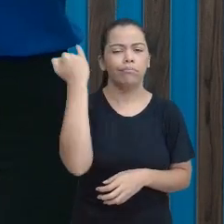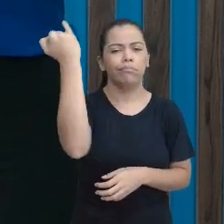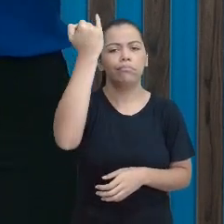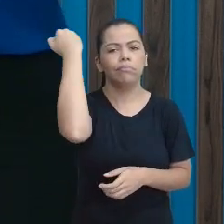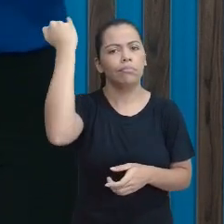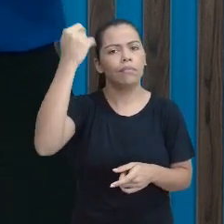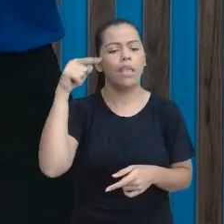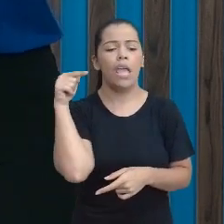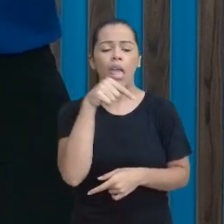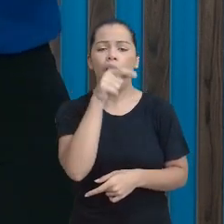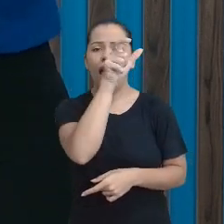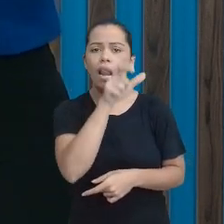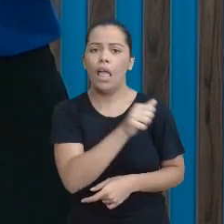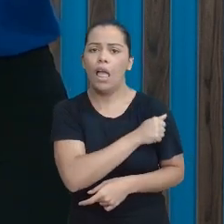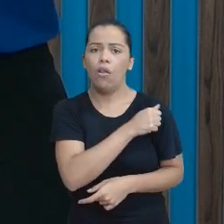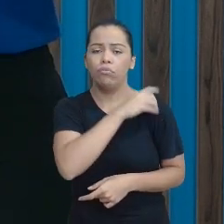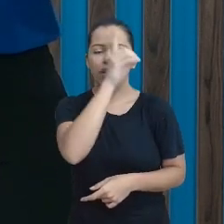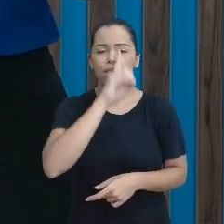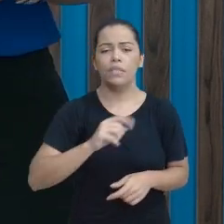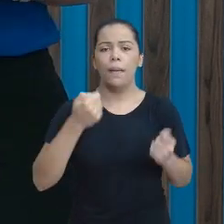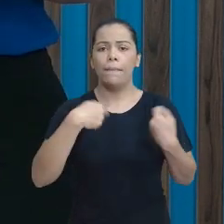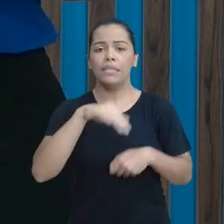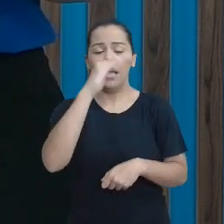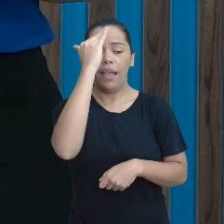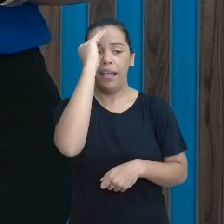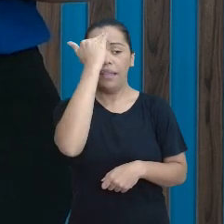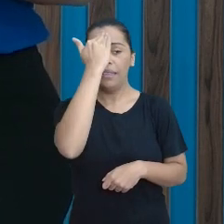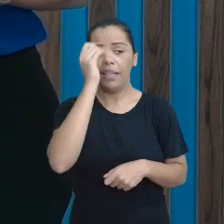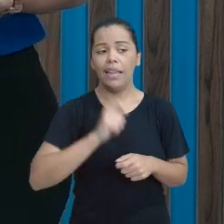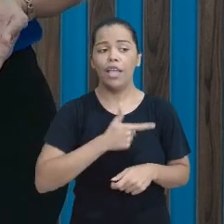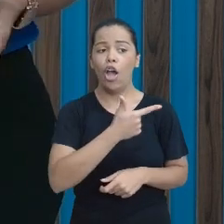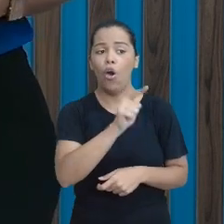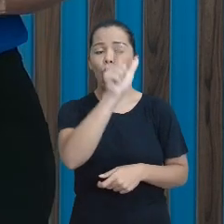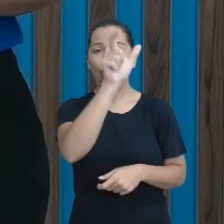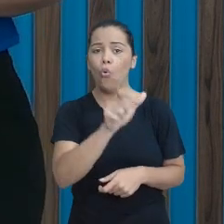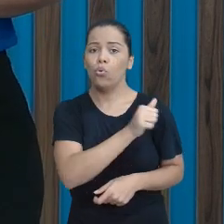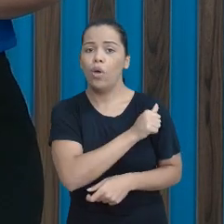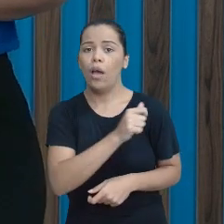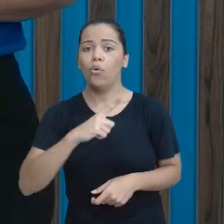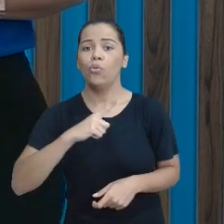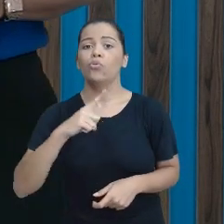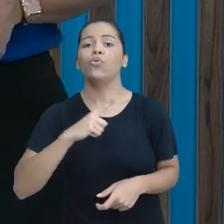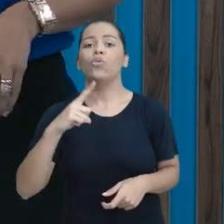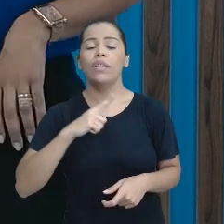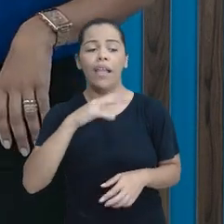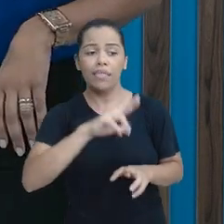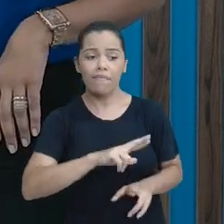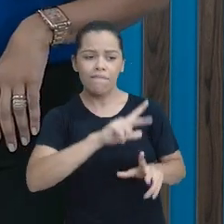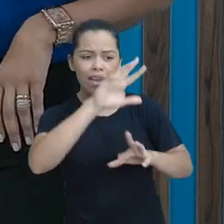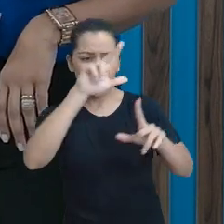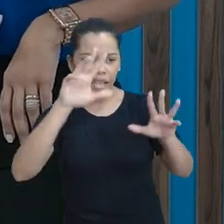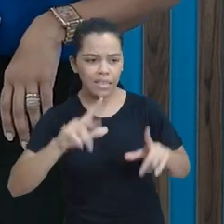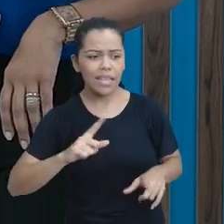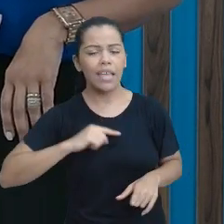ele precisa entender que o outro tem um aspecto importante na sua vida e para o seu desenvolvimento.